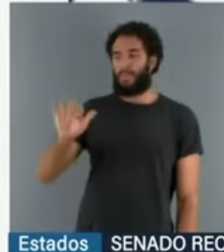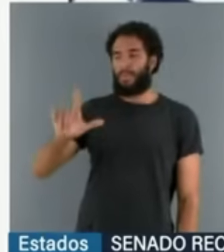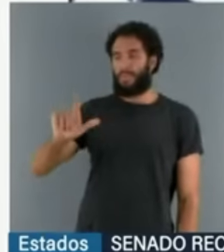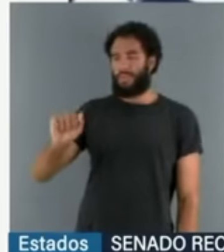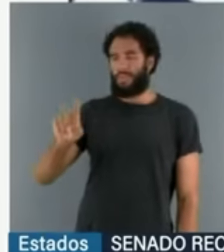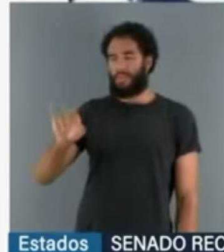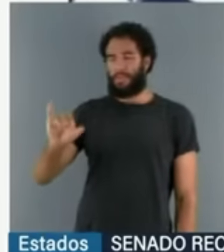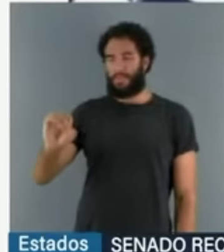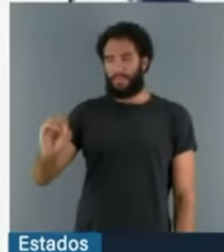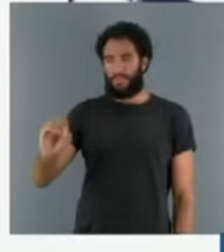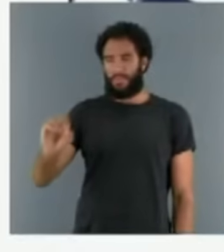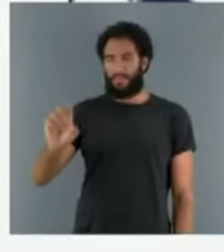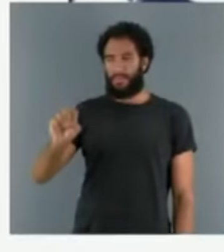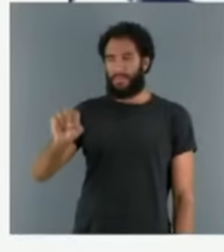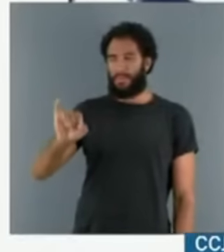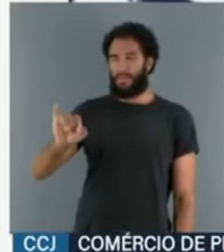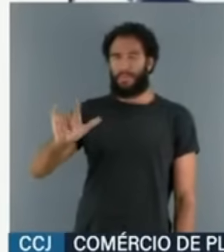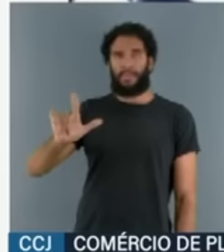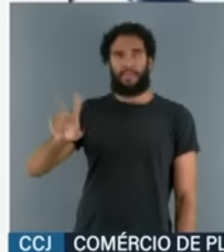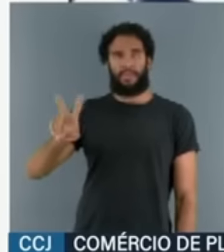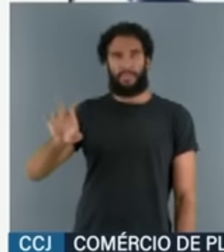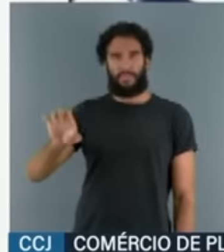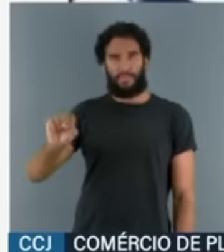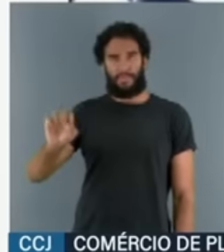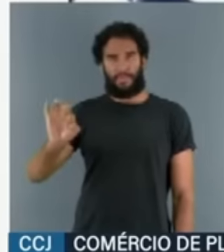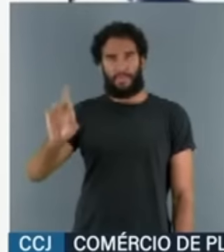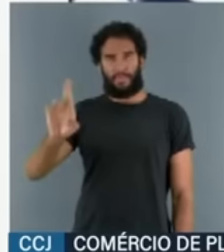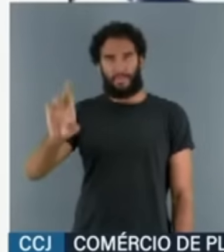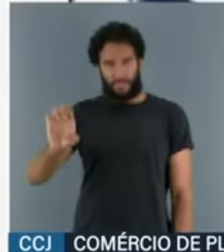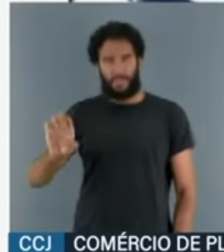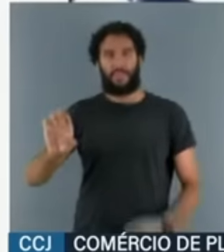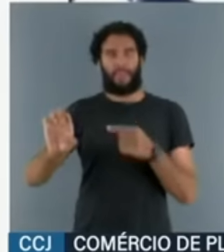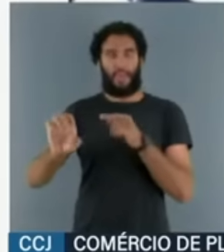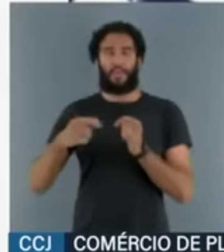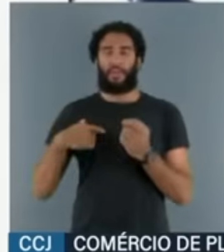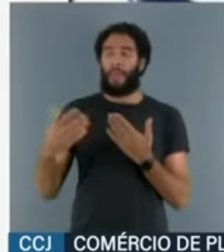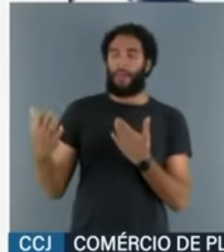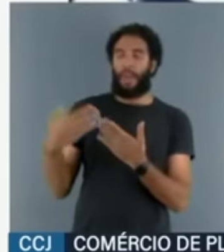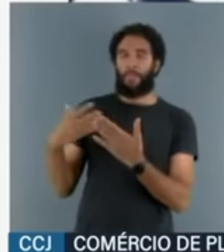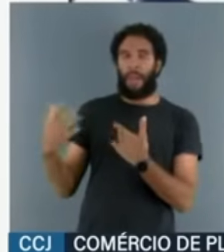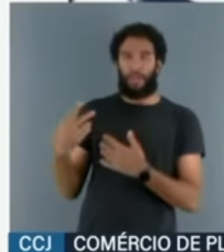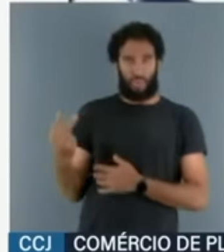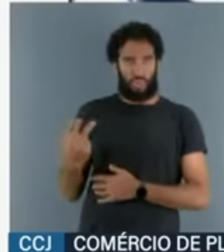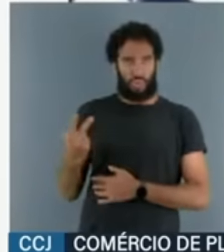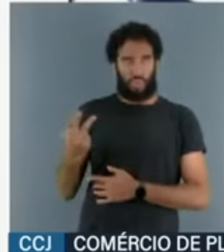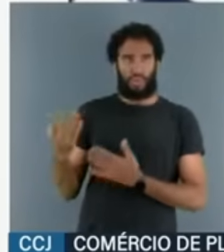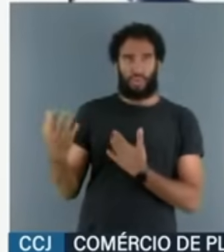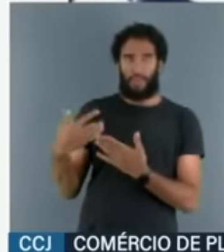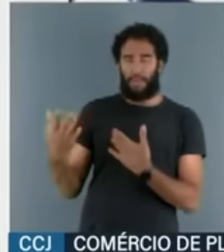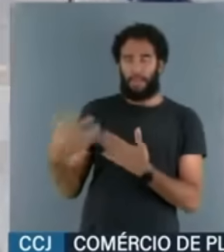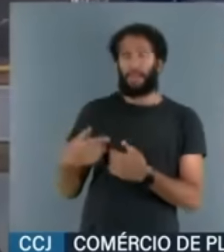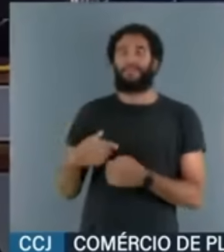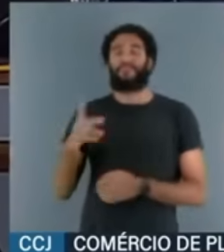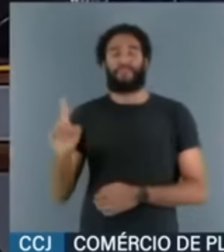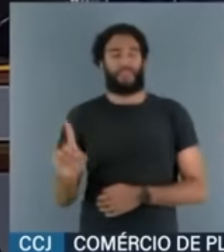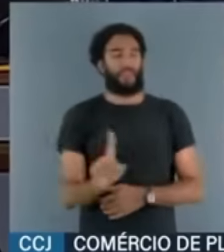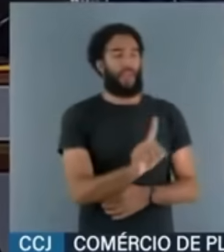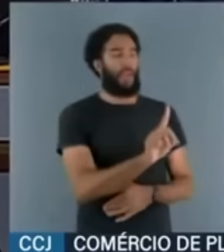Flávio Silvestre, ele fala então com Flávio Silvestre. O Flávio Silvestre vai ao